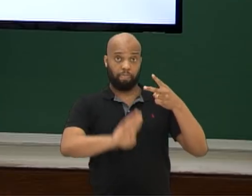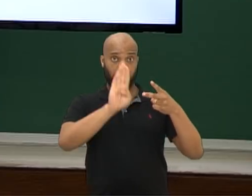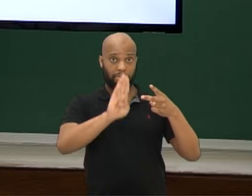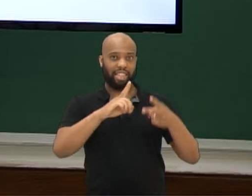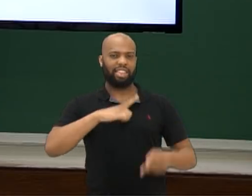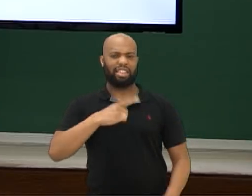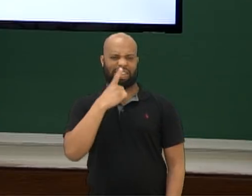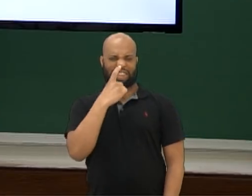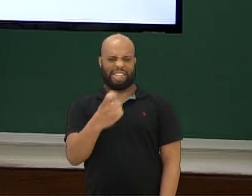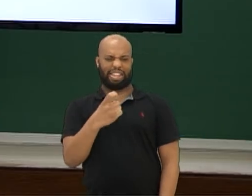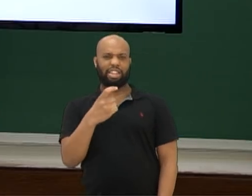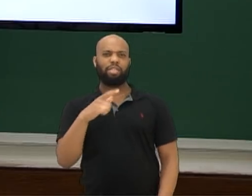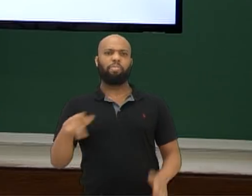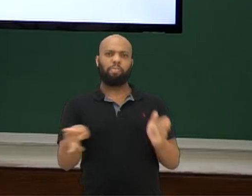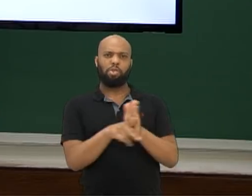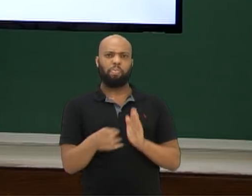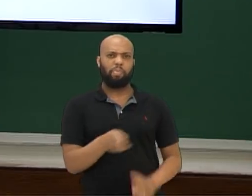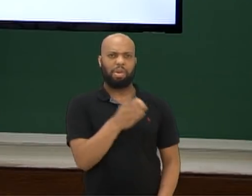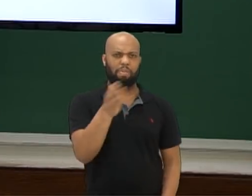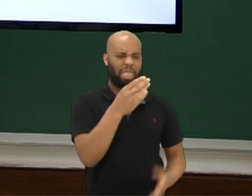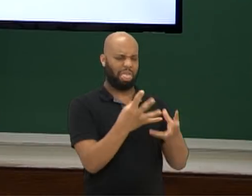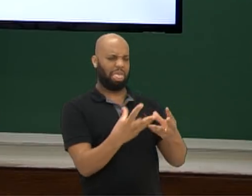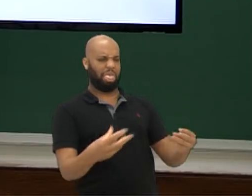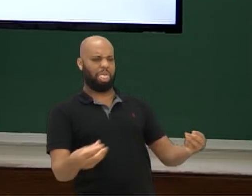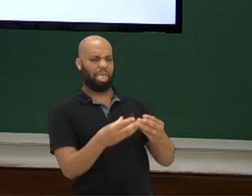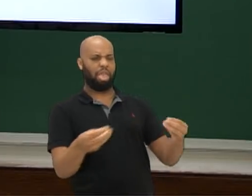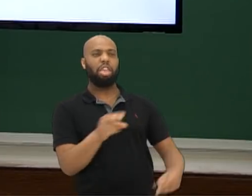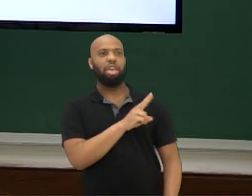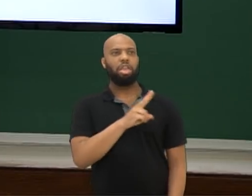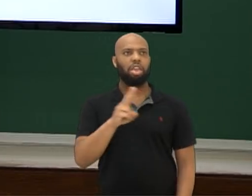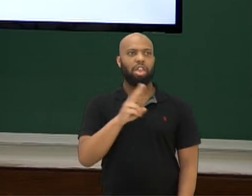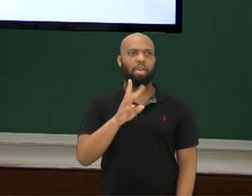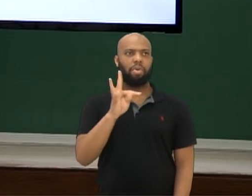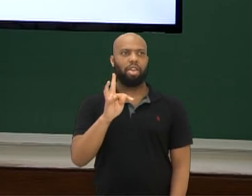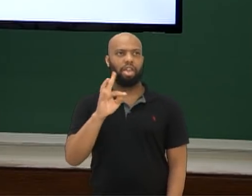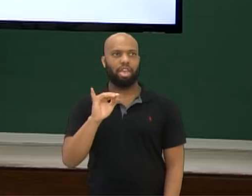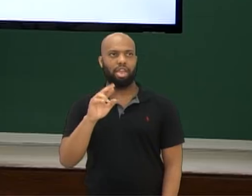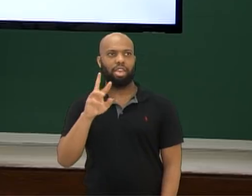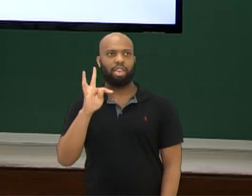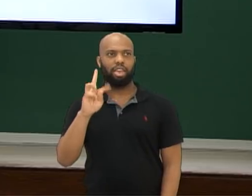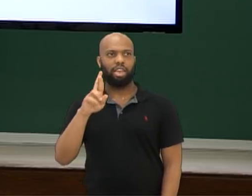é a trimetilamina, cuja solubilidade é maior do que a